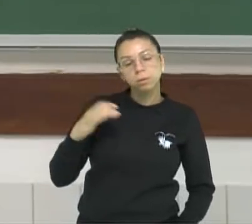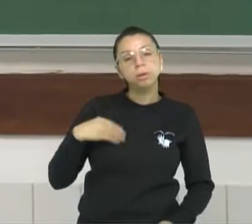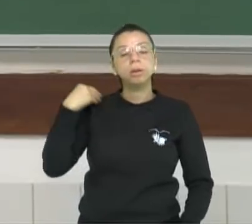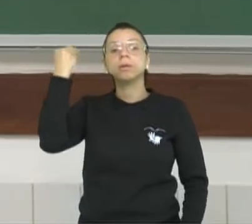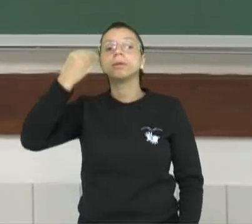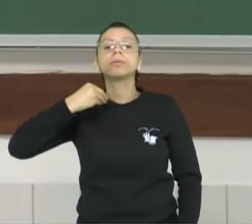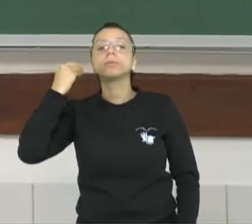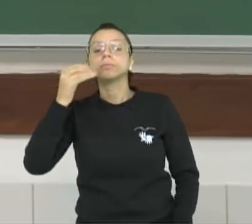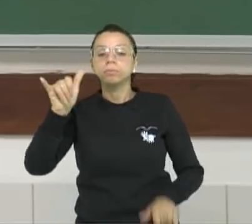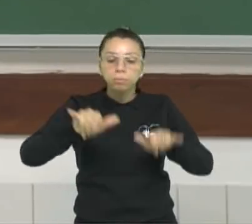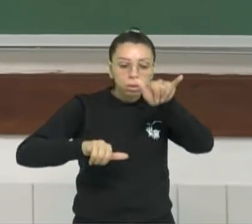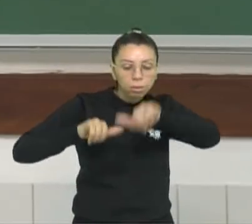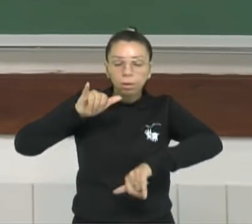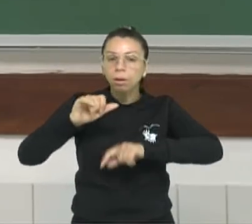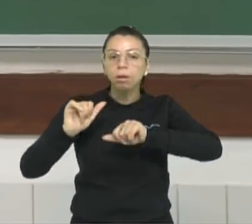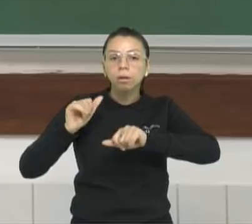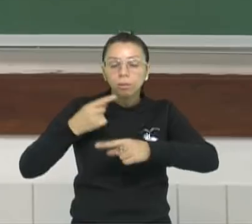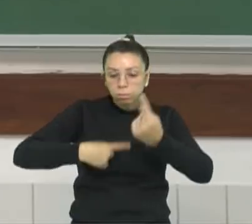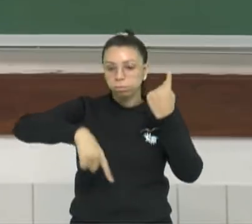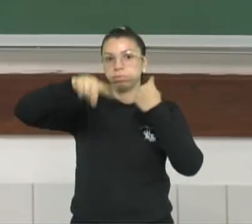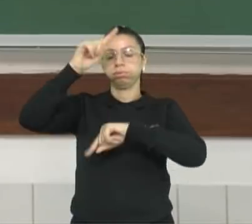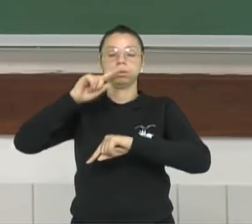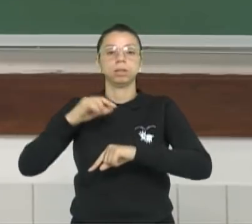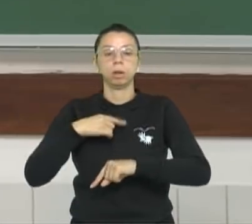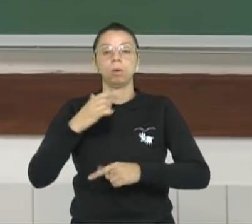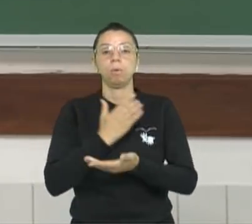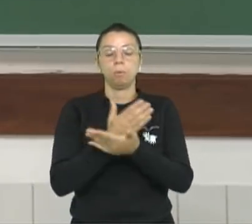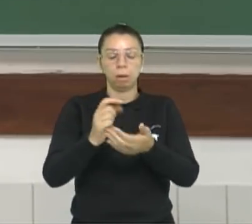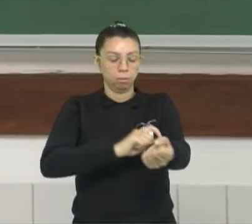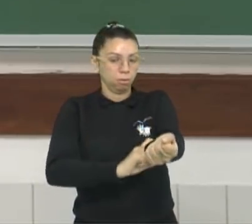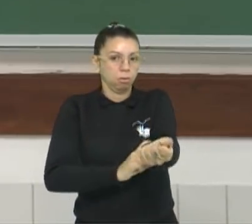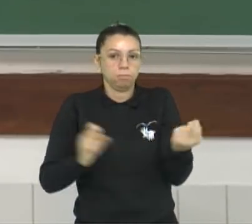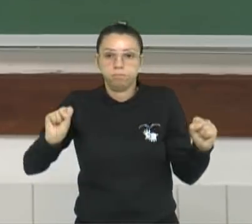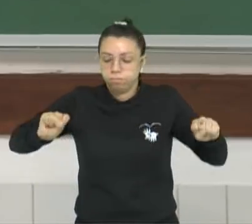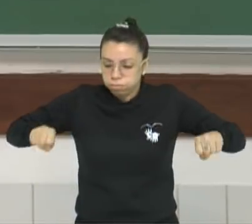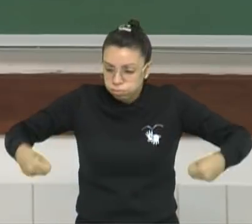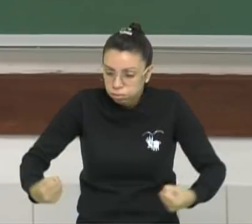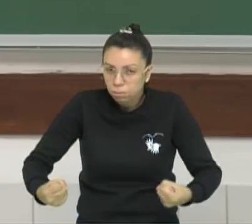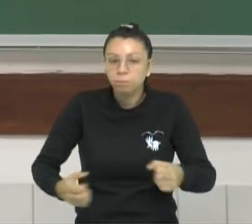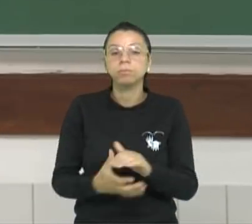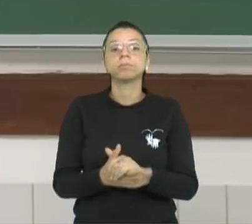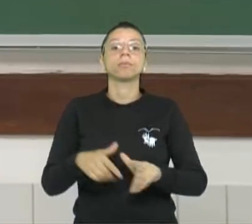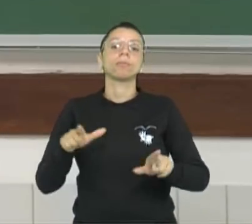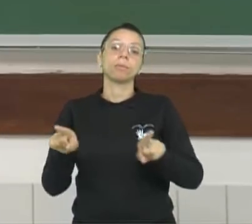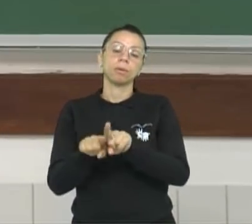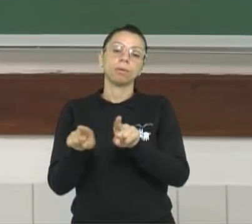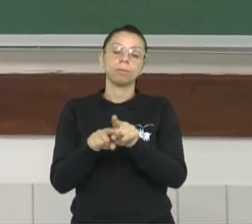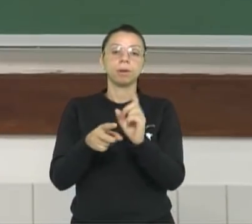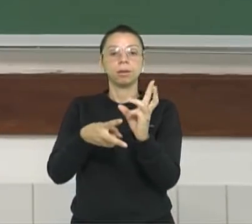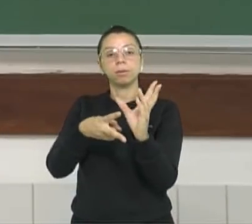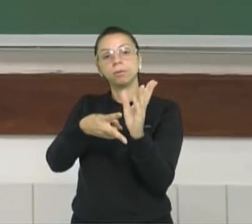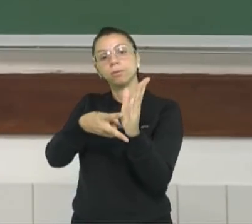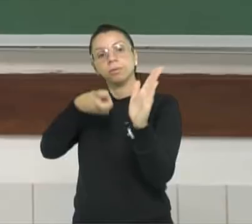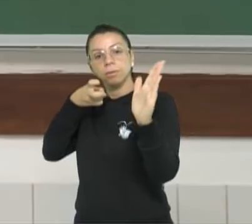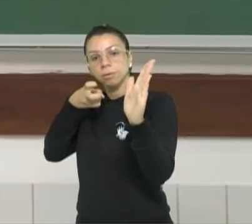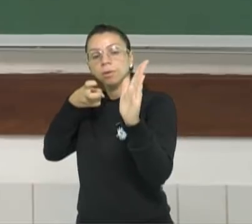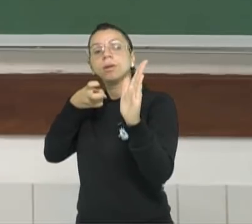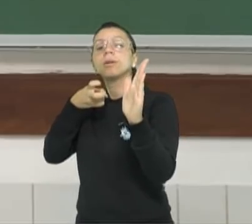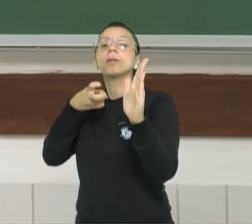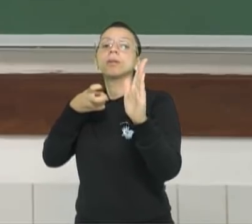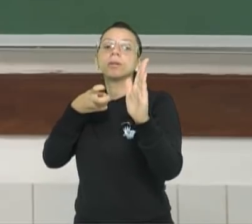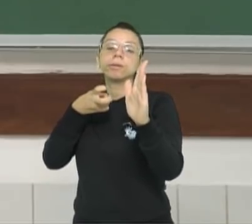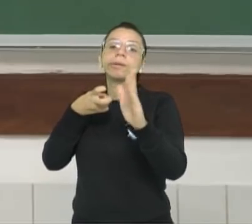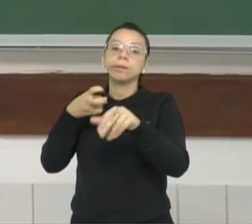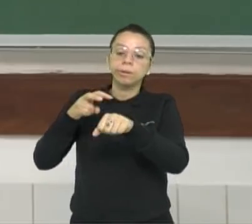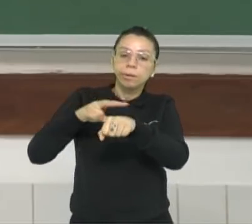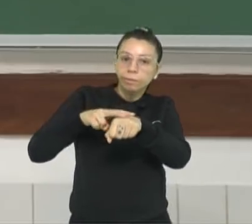fica muito bravo. O Arqueiro Verde, porque tem, né, a arma dele e ele é